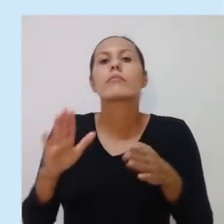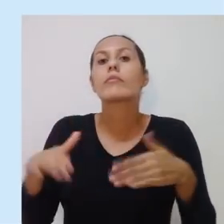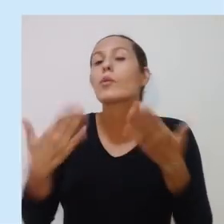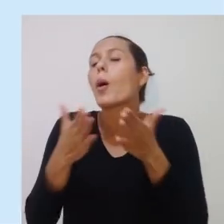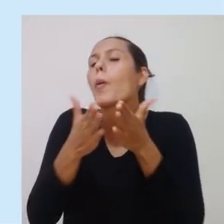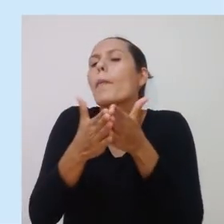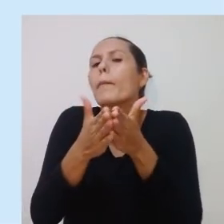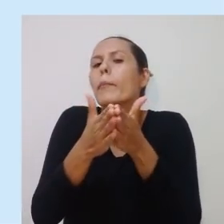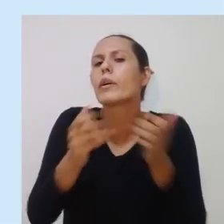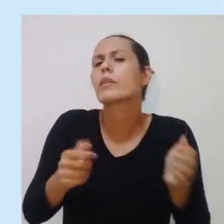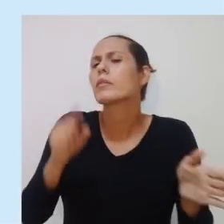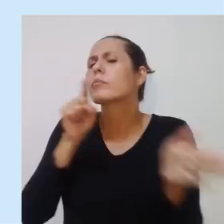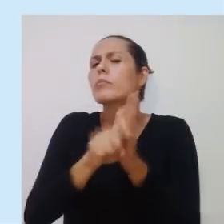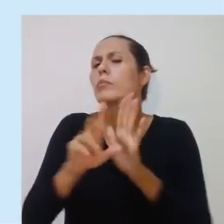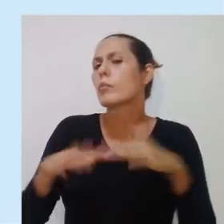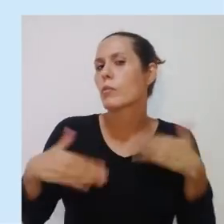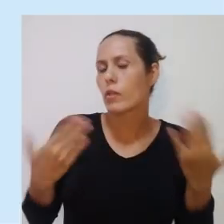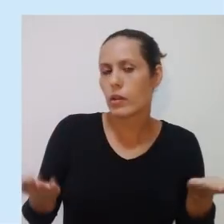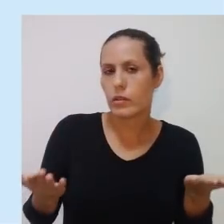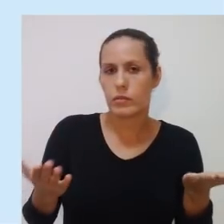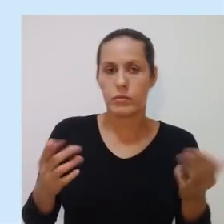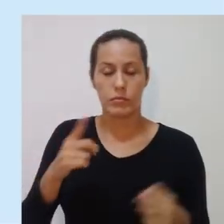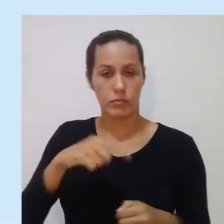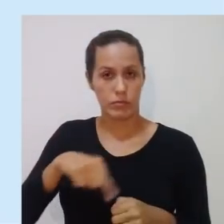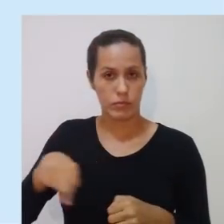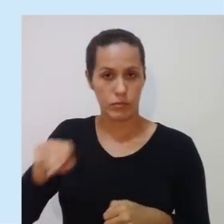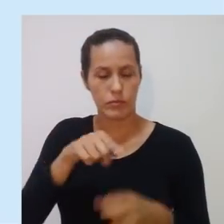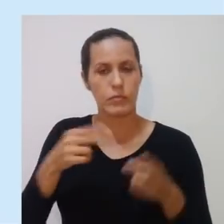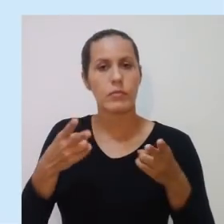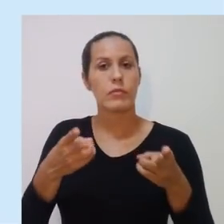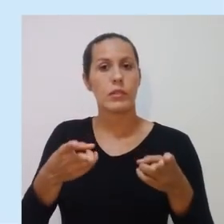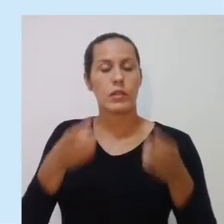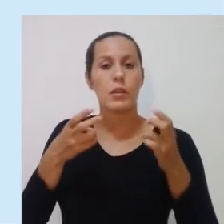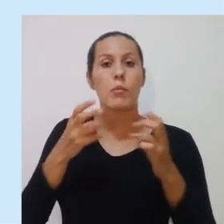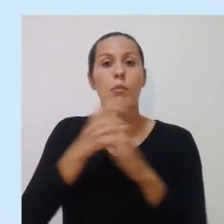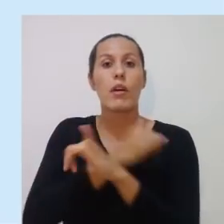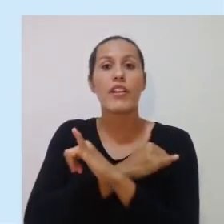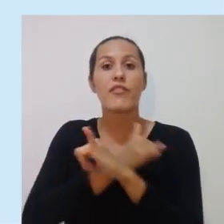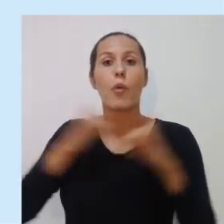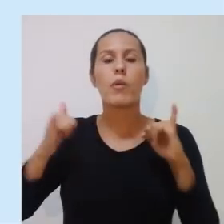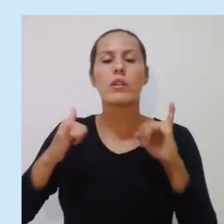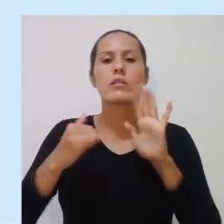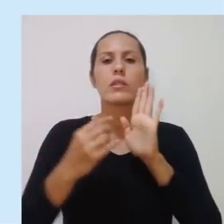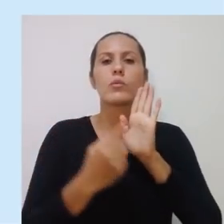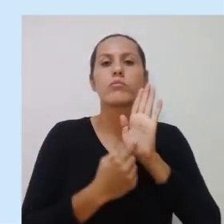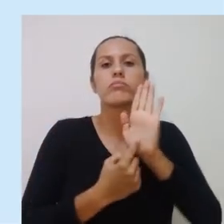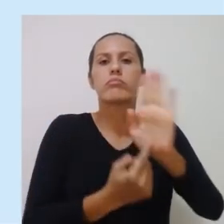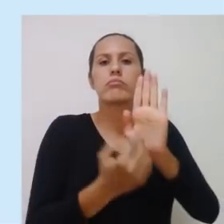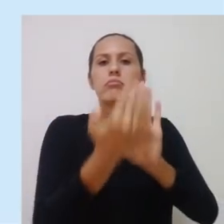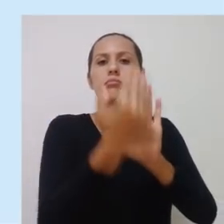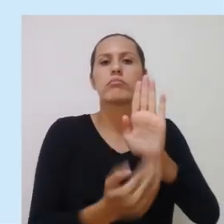ser o pedido aí da questão? Para identificarmos uma informação explícita. Quer dizer que o